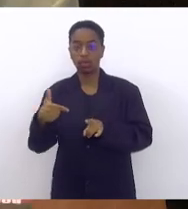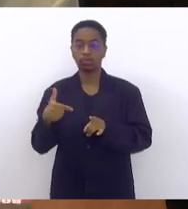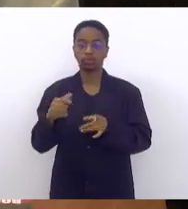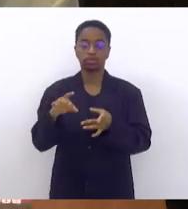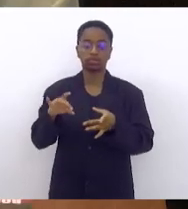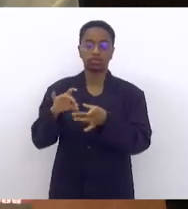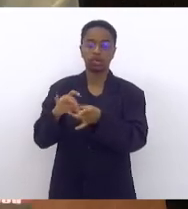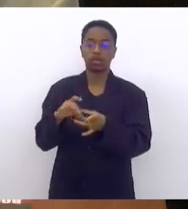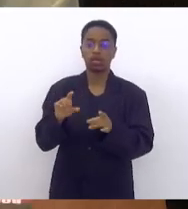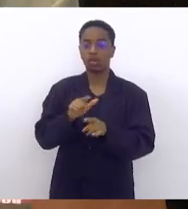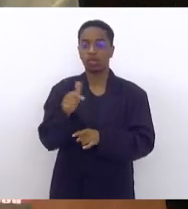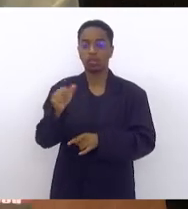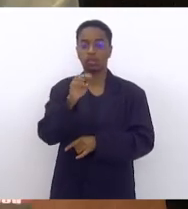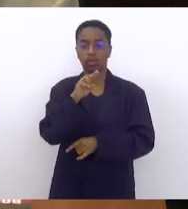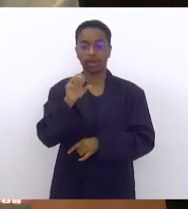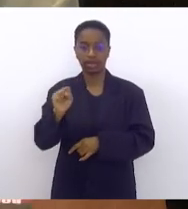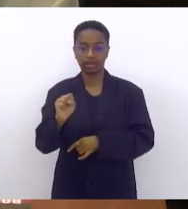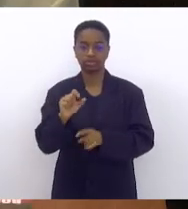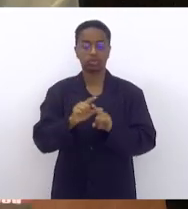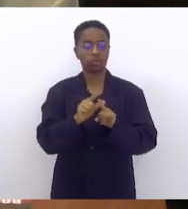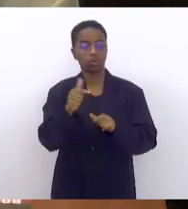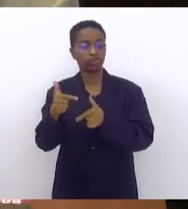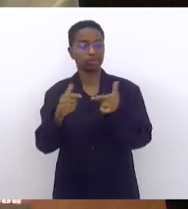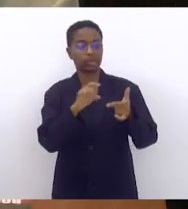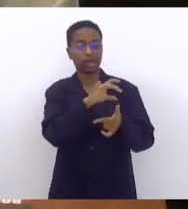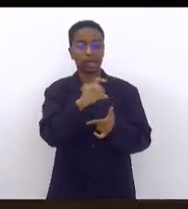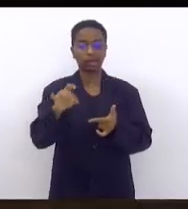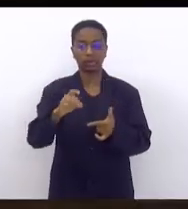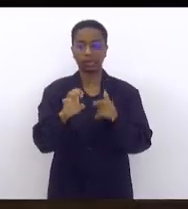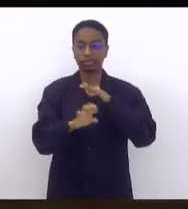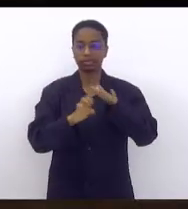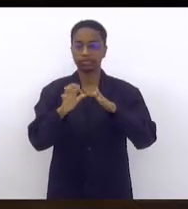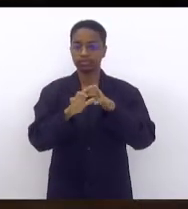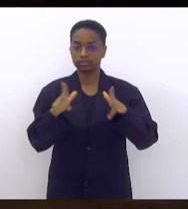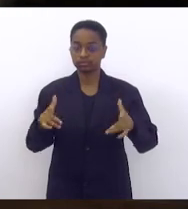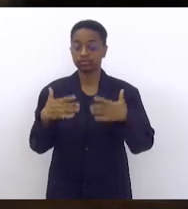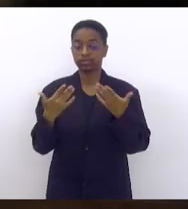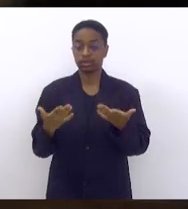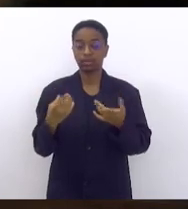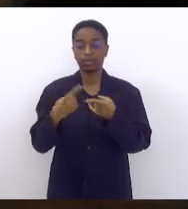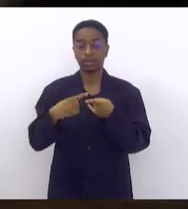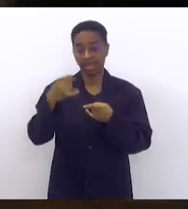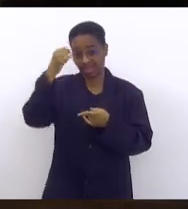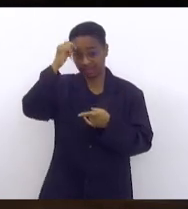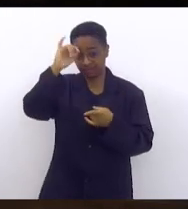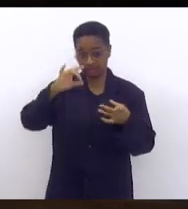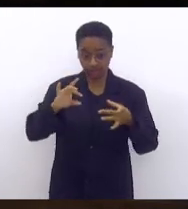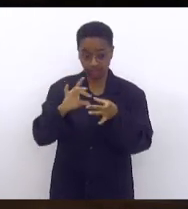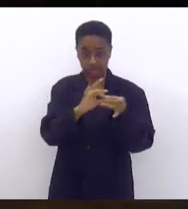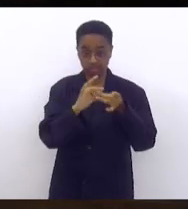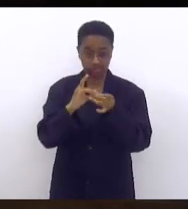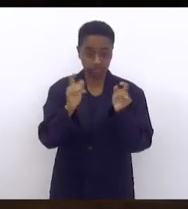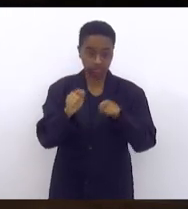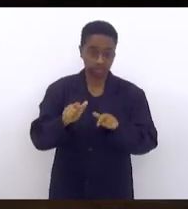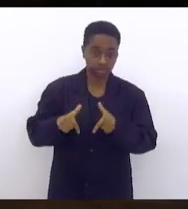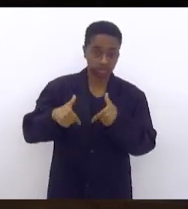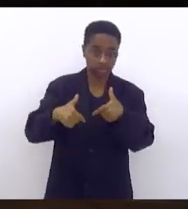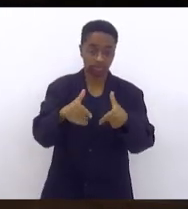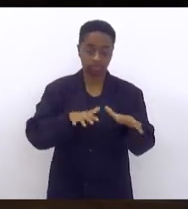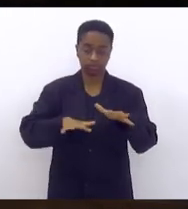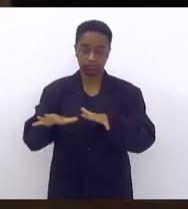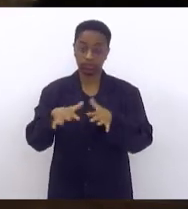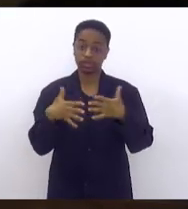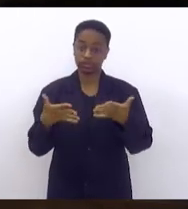terceirizado, outro que é da OS, outro da cooperativa, cada um uma realidade, para que eles não se juntem, para que façam um movimento conjunto, né? E